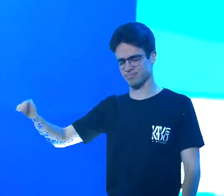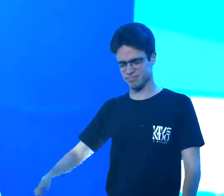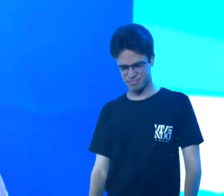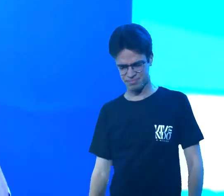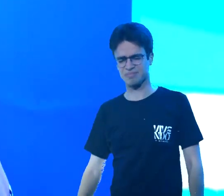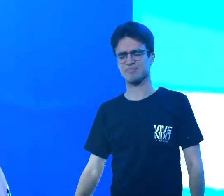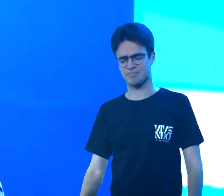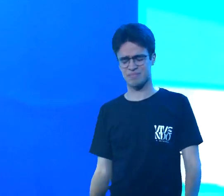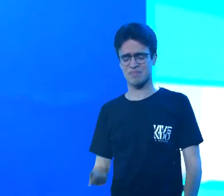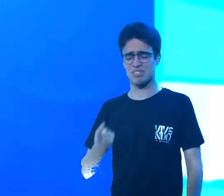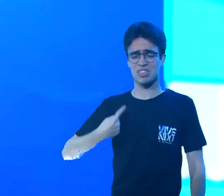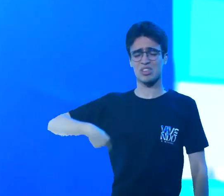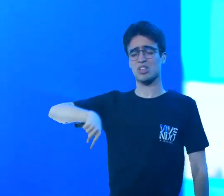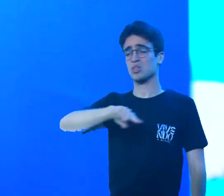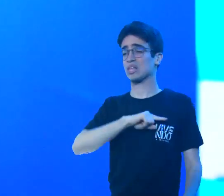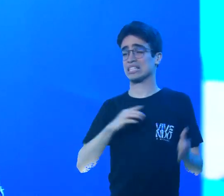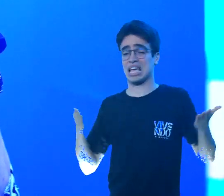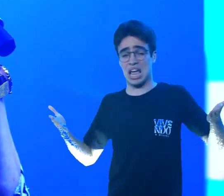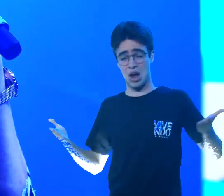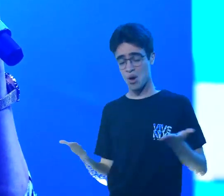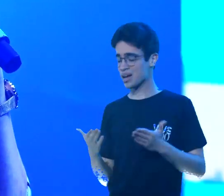Nós estamos respondendo